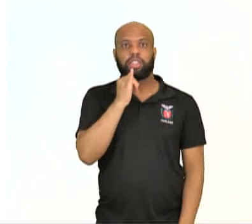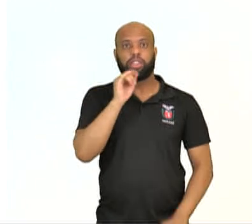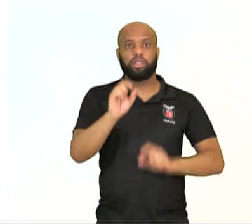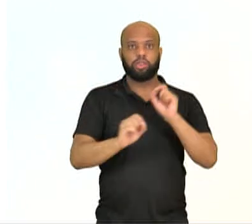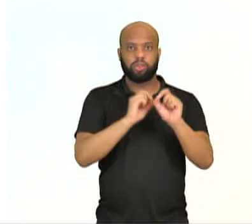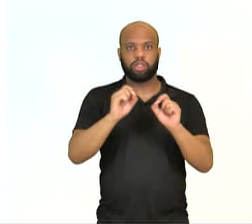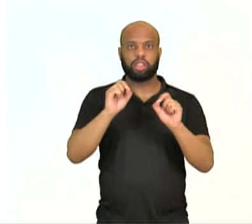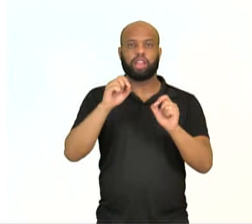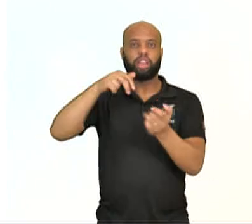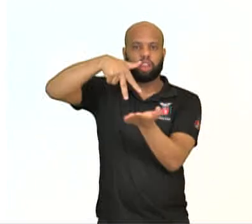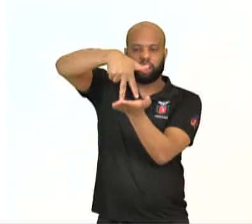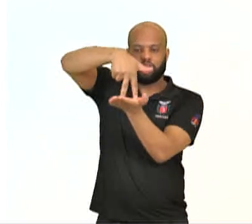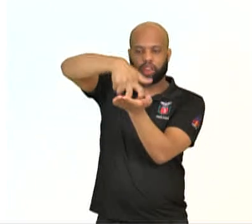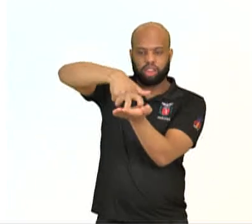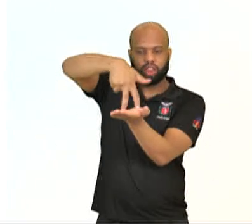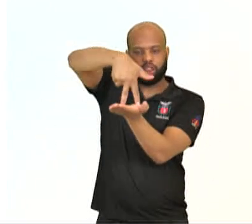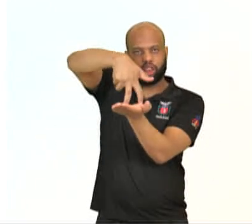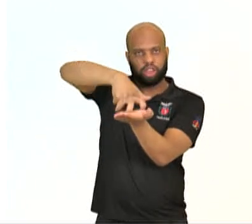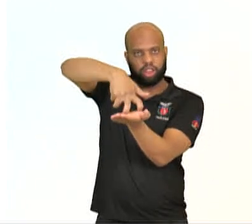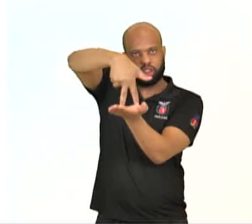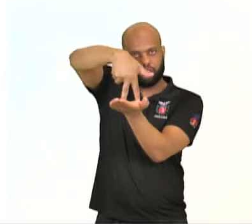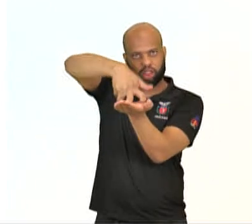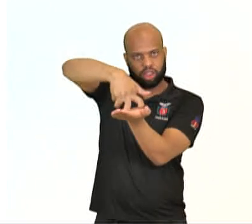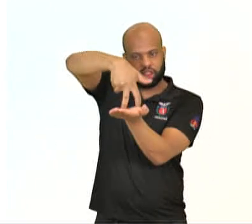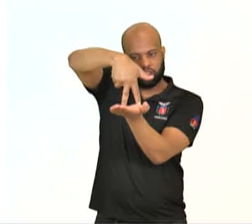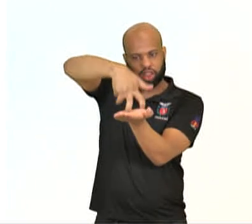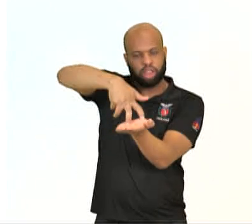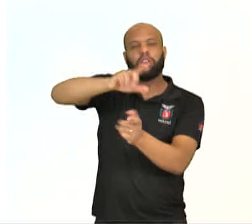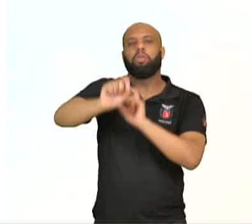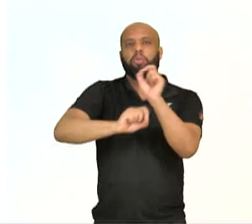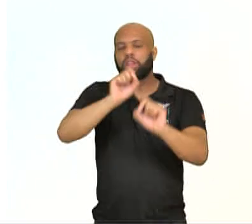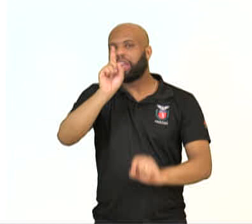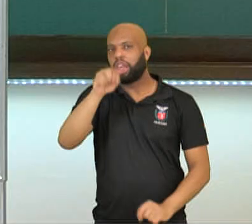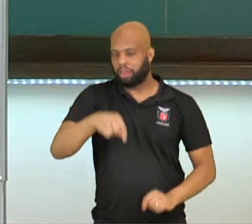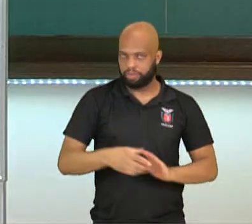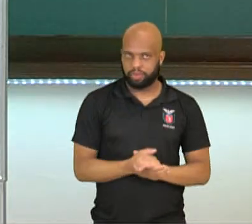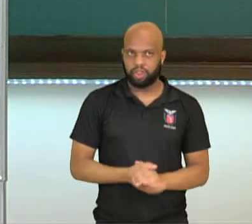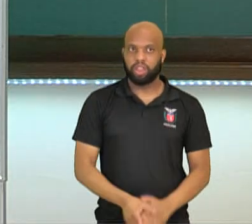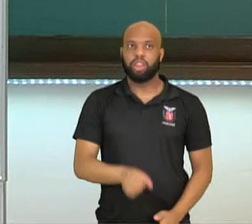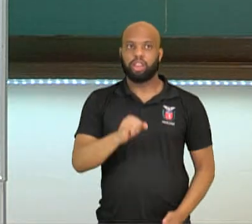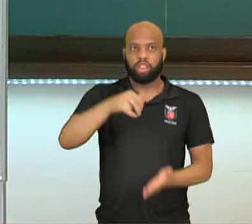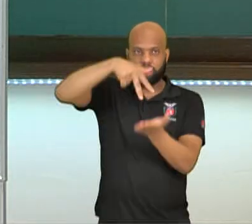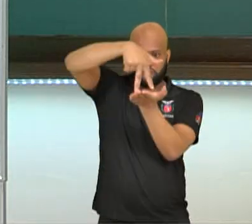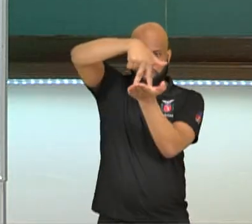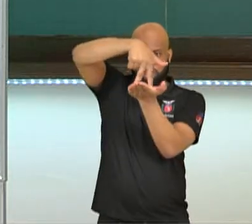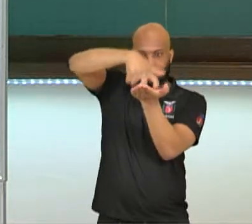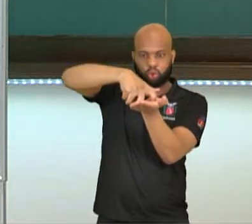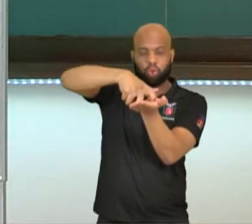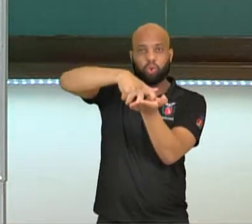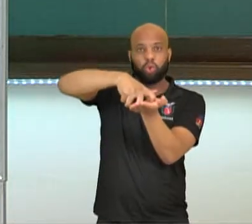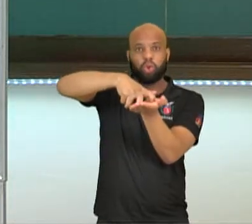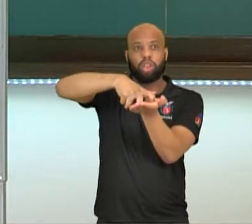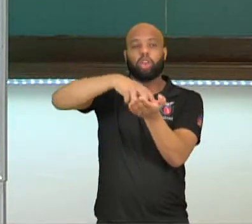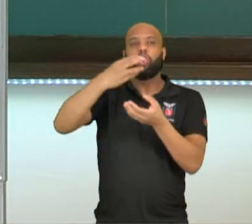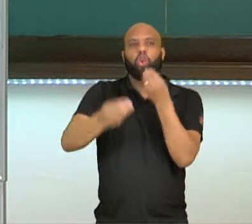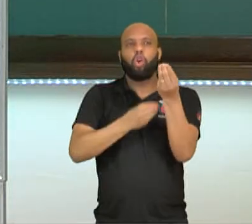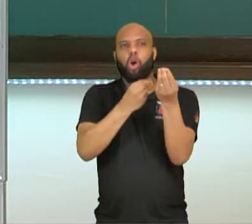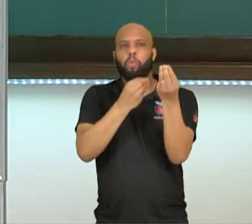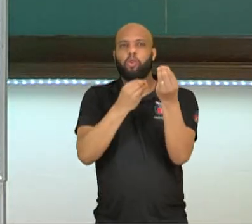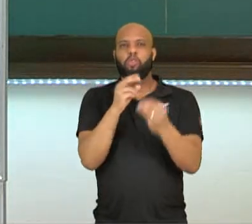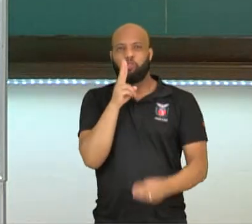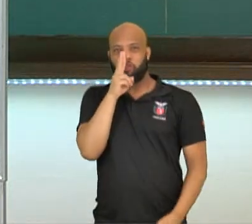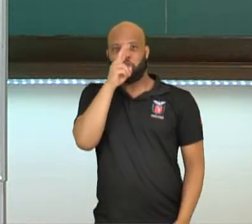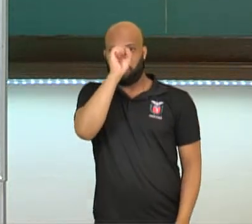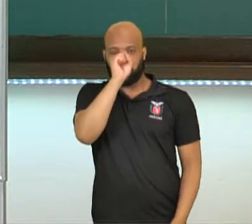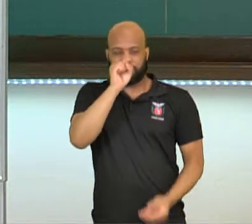agachamento. Então, o que seria esse exemplo do agachamento? Com o agachamento, eu faço a força no momento em que eu estou subindo o meu